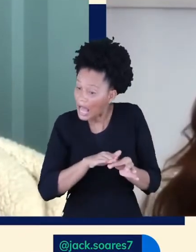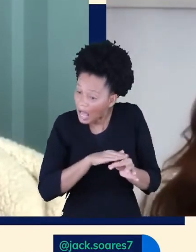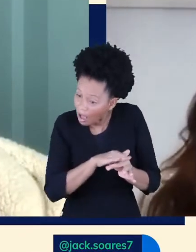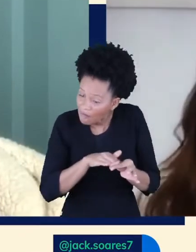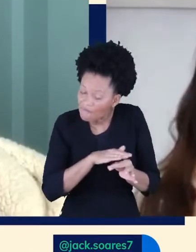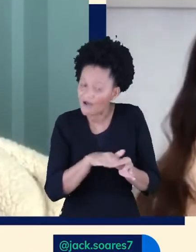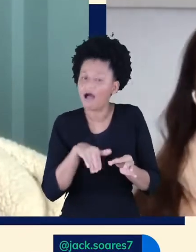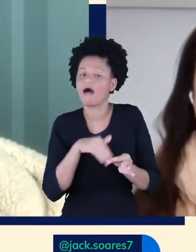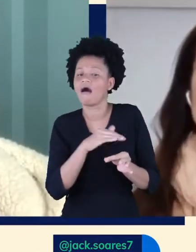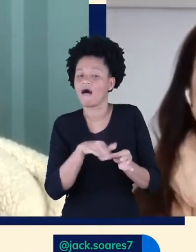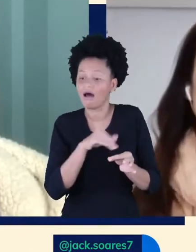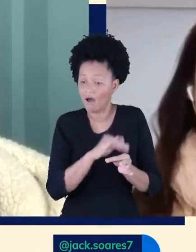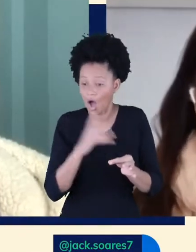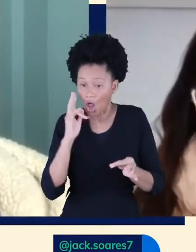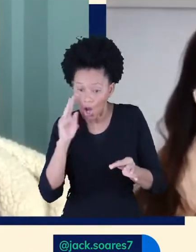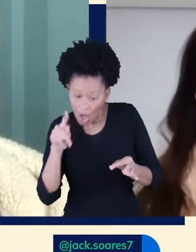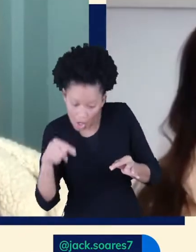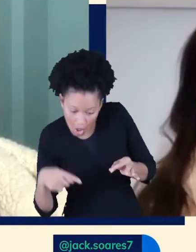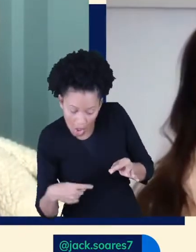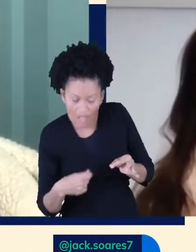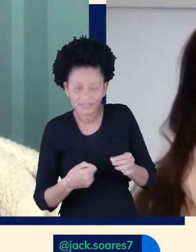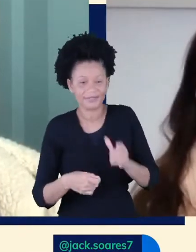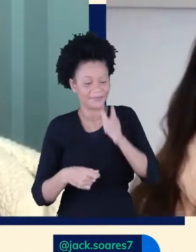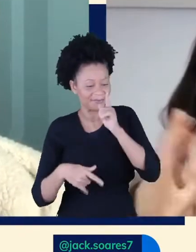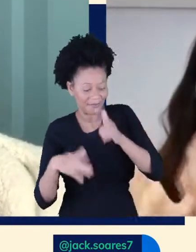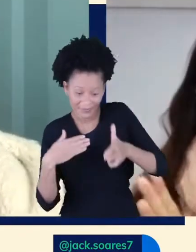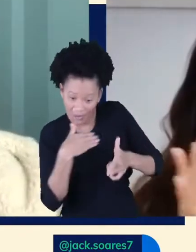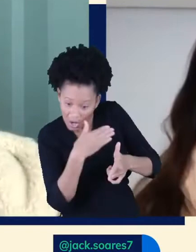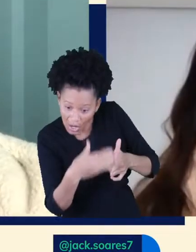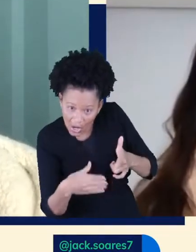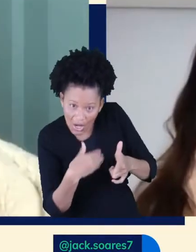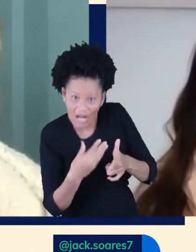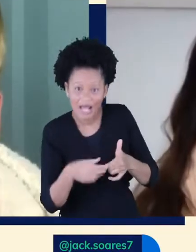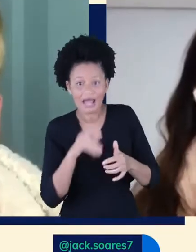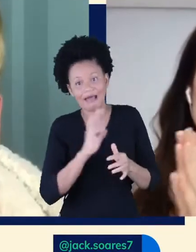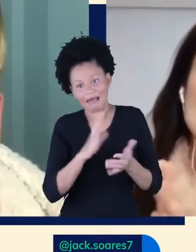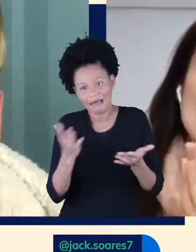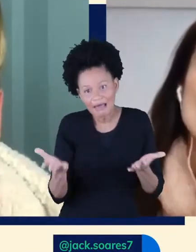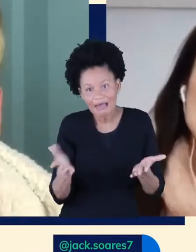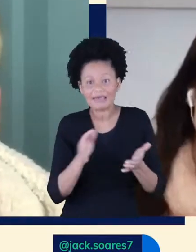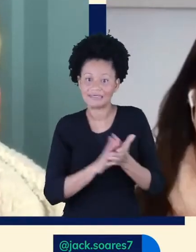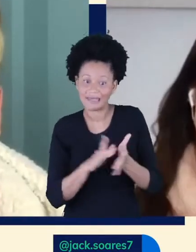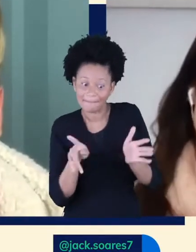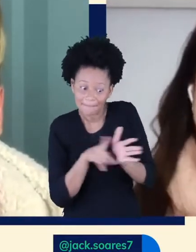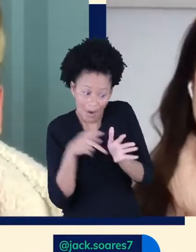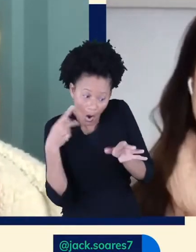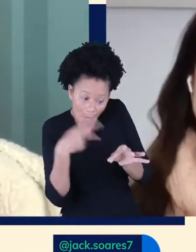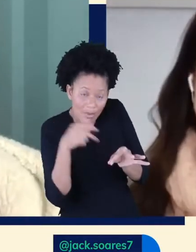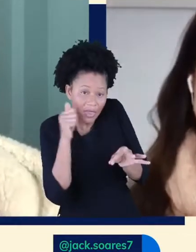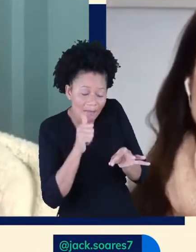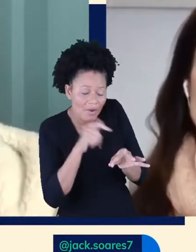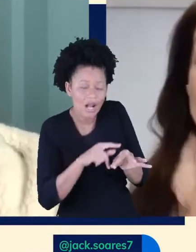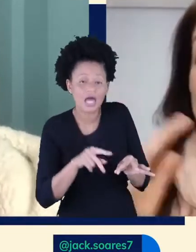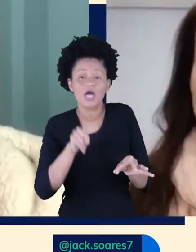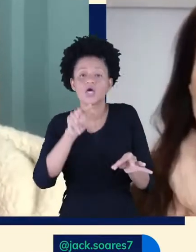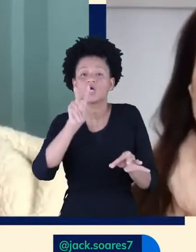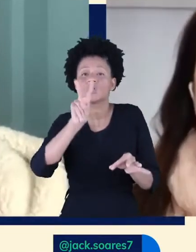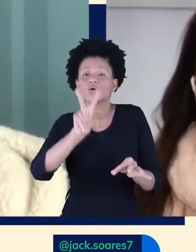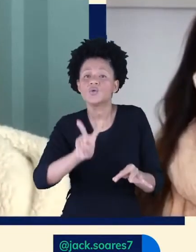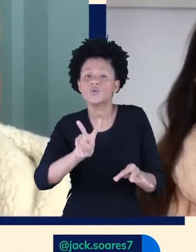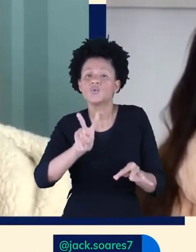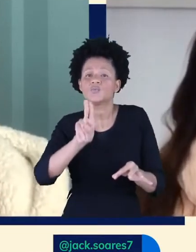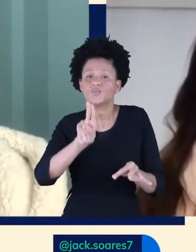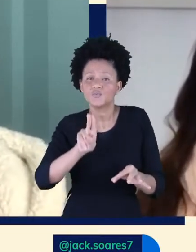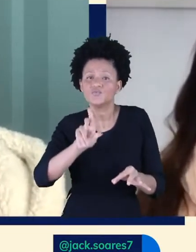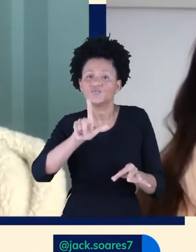criança lavar, né, que a gente mostra no espelho, dá nome durante o banho, o nome disso é vulva, é a parte externa. Carol, por